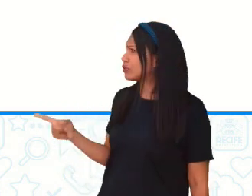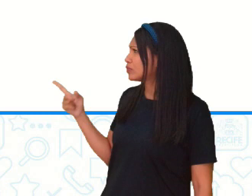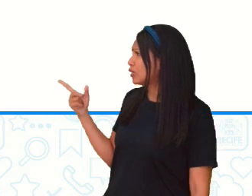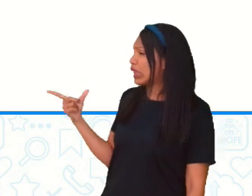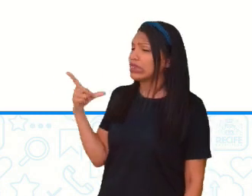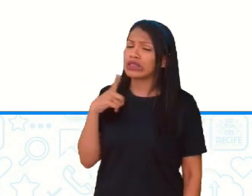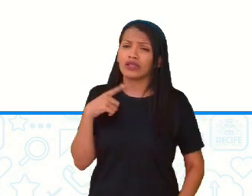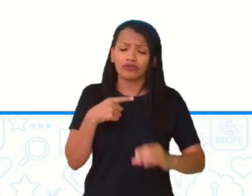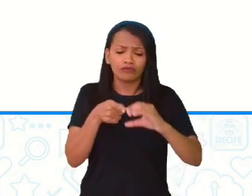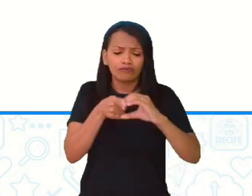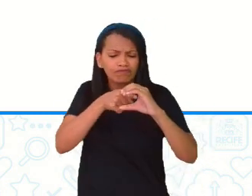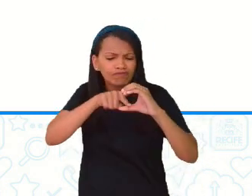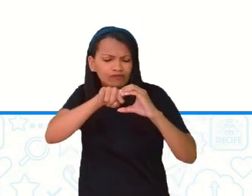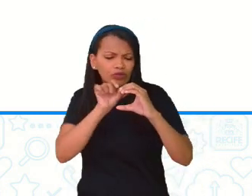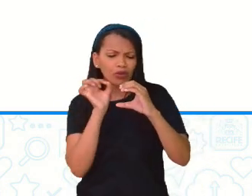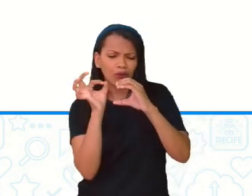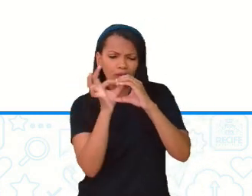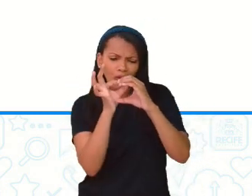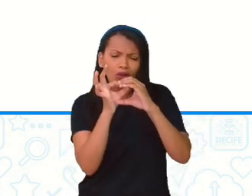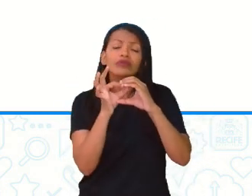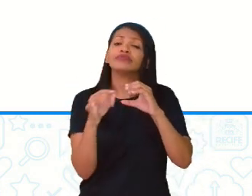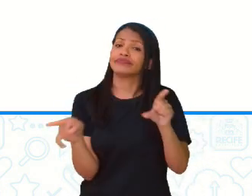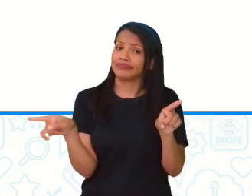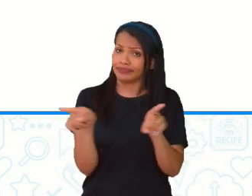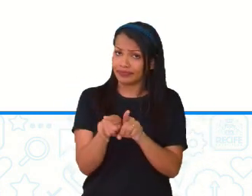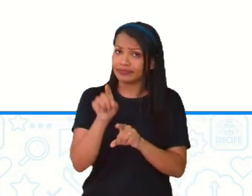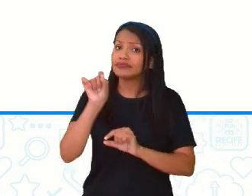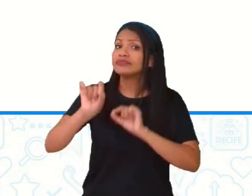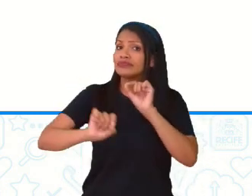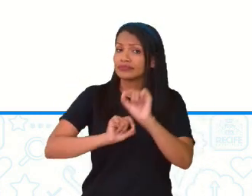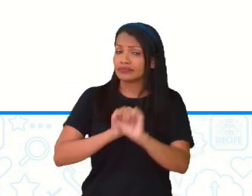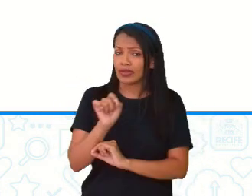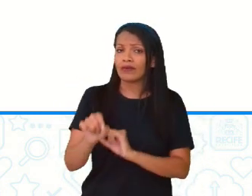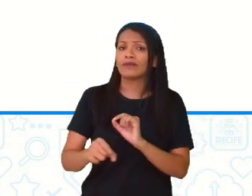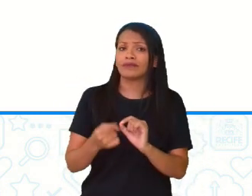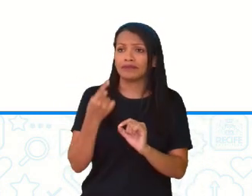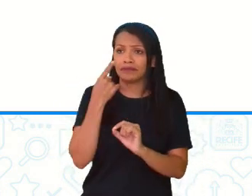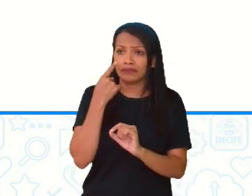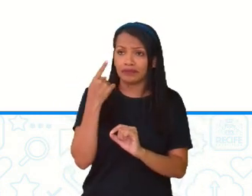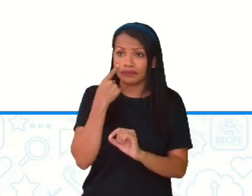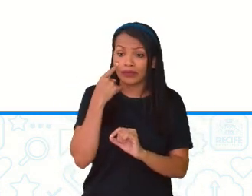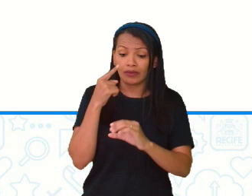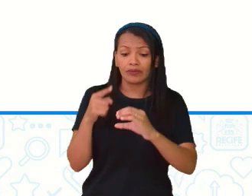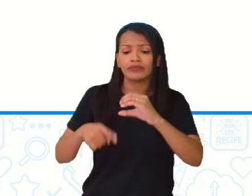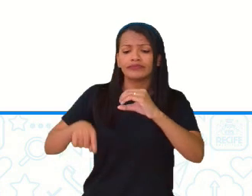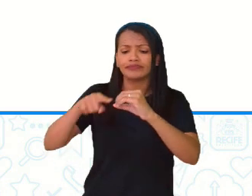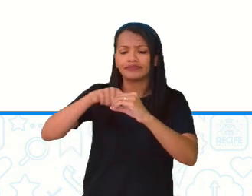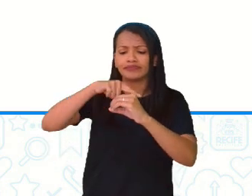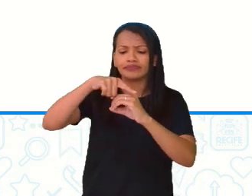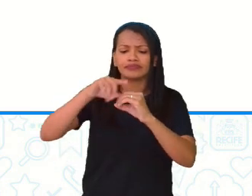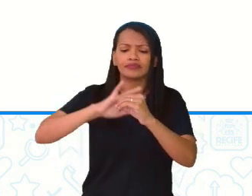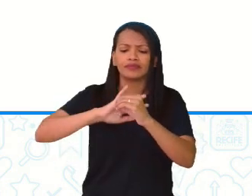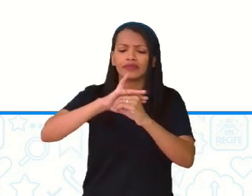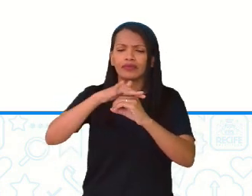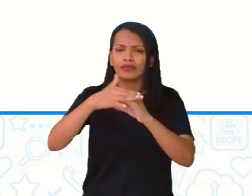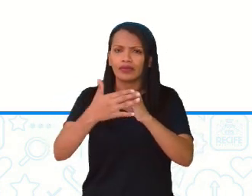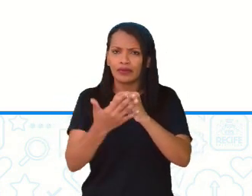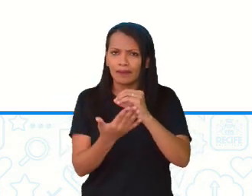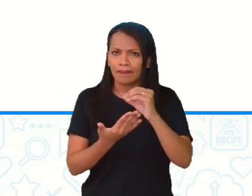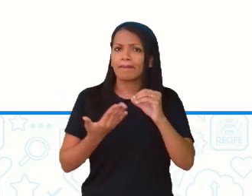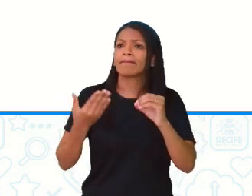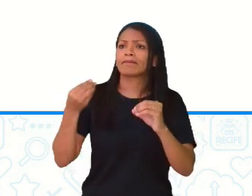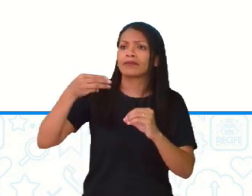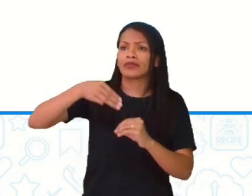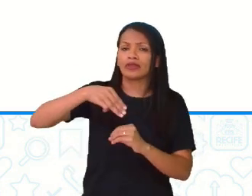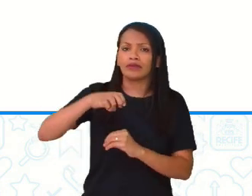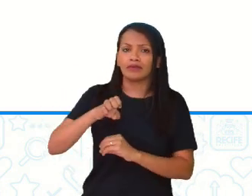uma bolinha amarela dentro. Esse aí é o núcleo da célula. E também ela tem a membrana plasmática, que